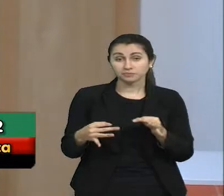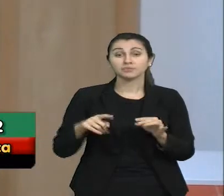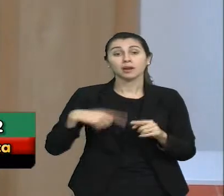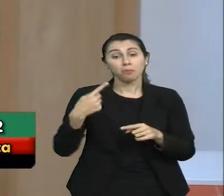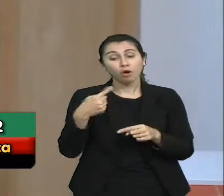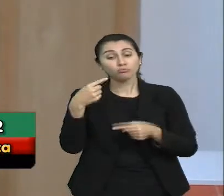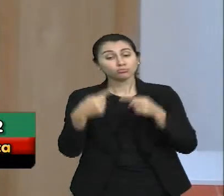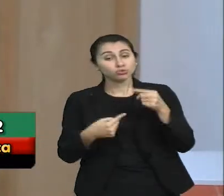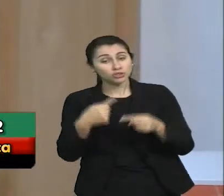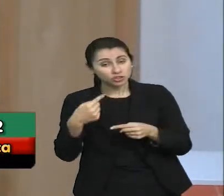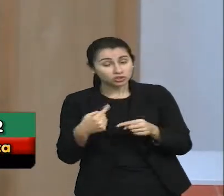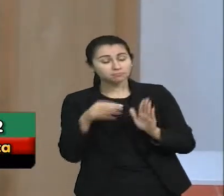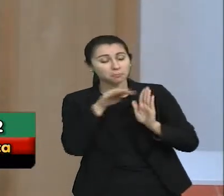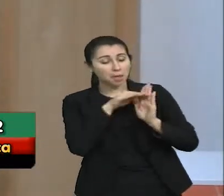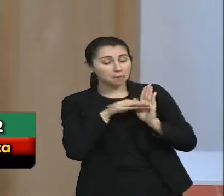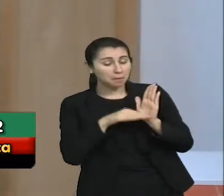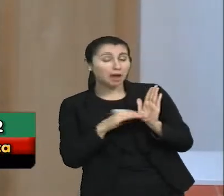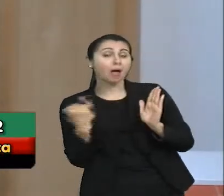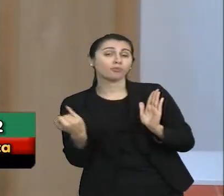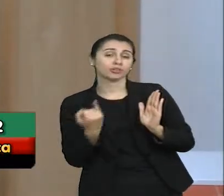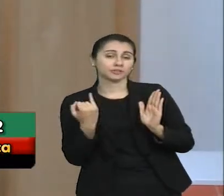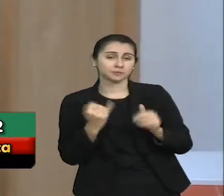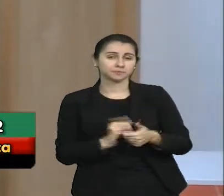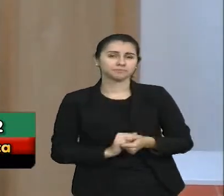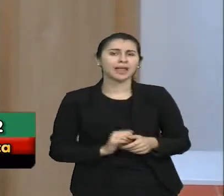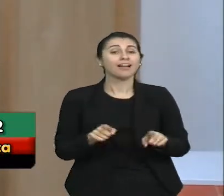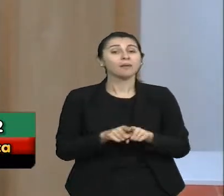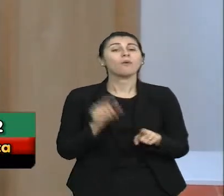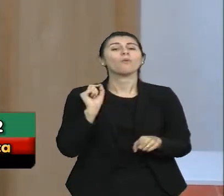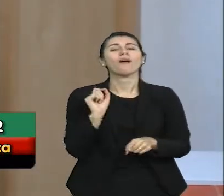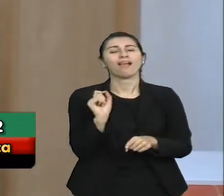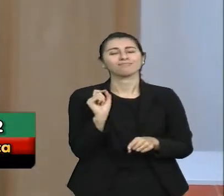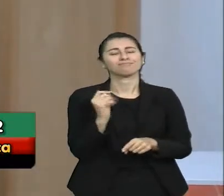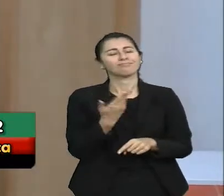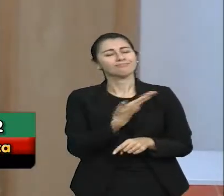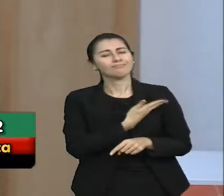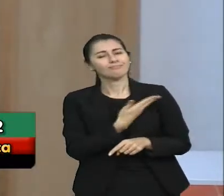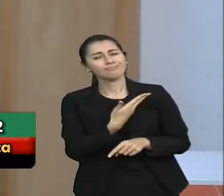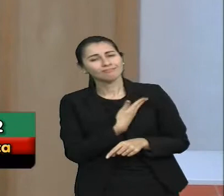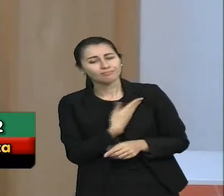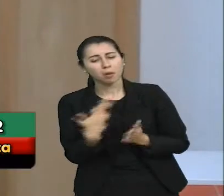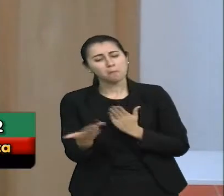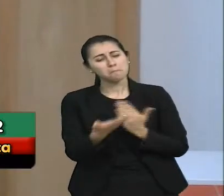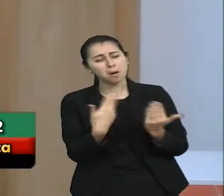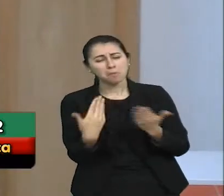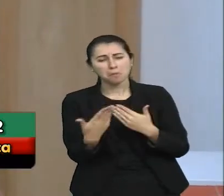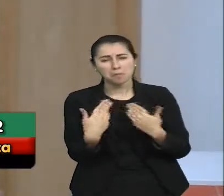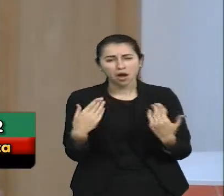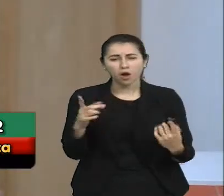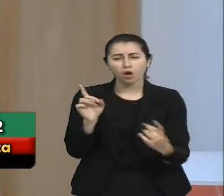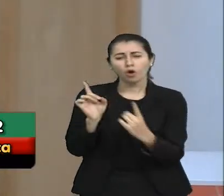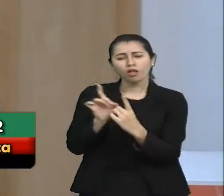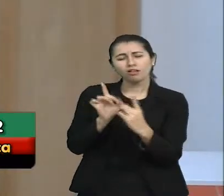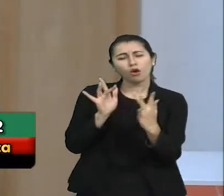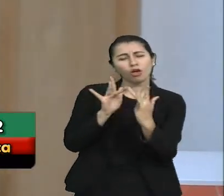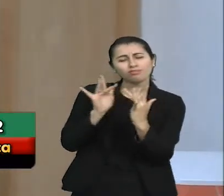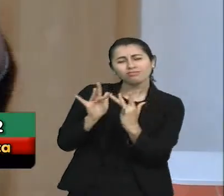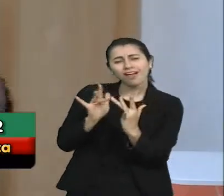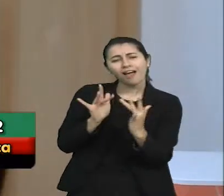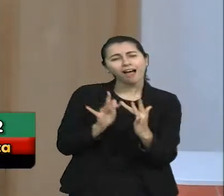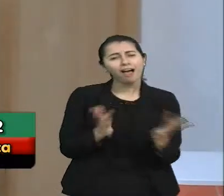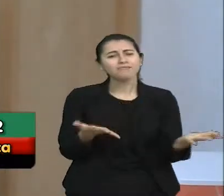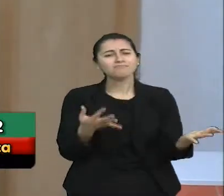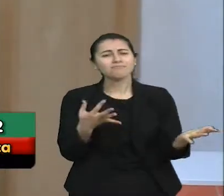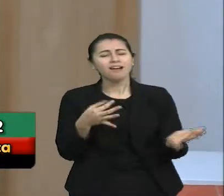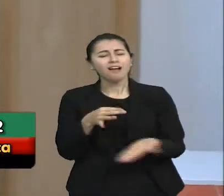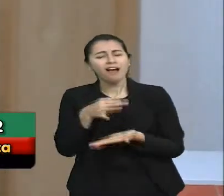isso. Porém, a amizade, a convivência, às vezes um café, um bate-papo